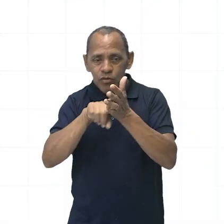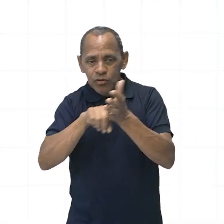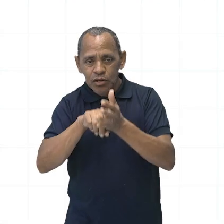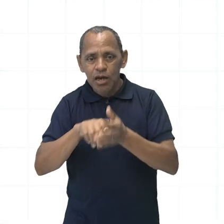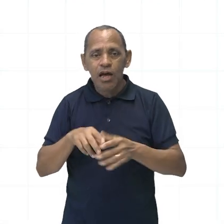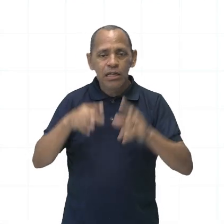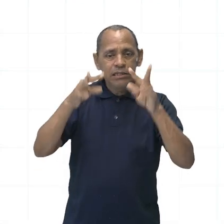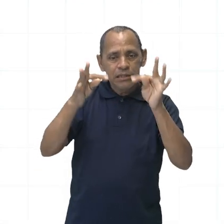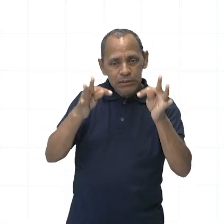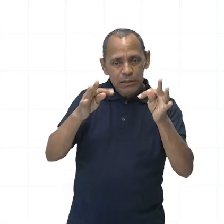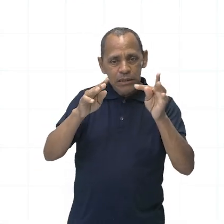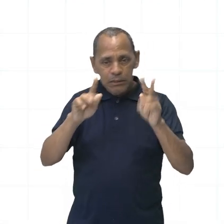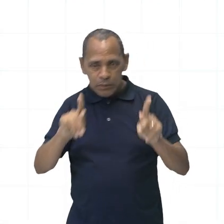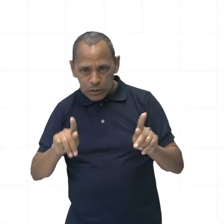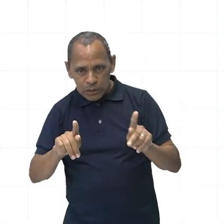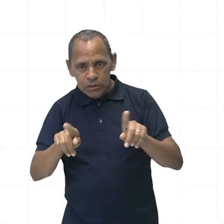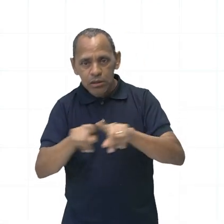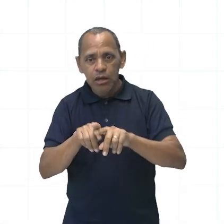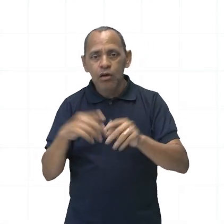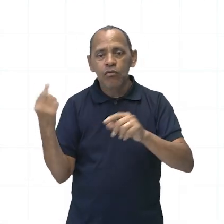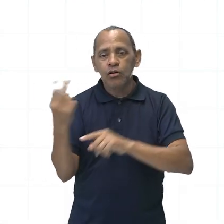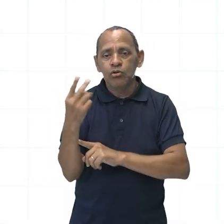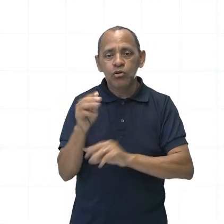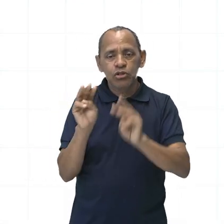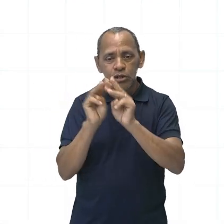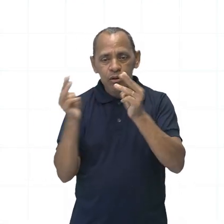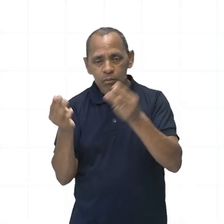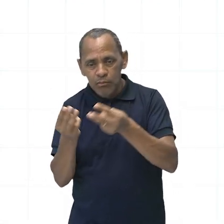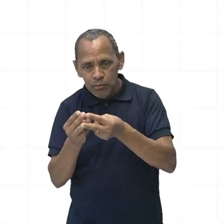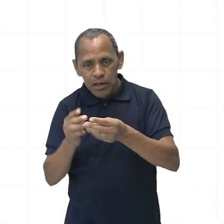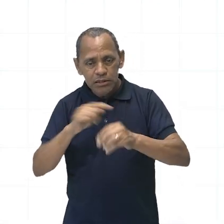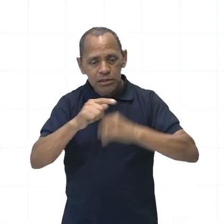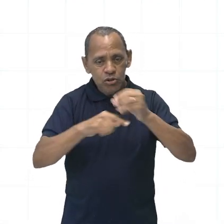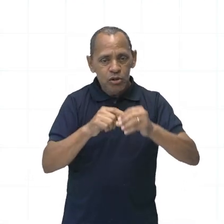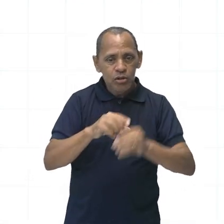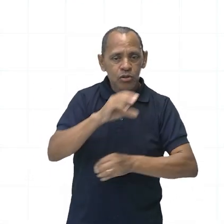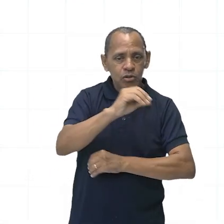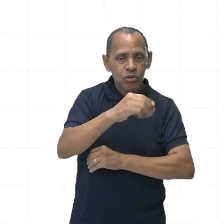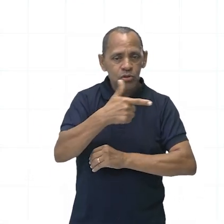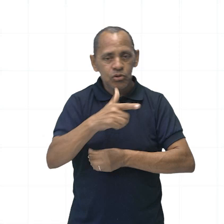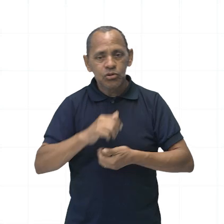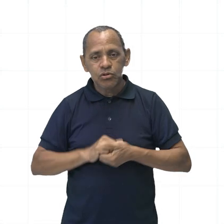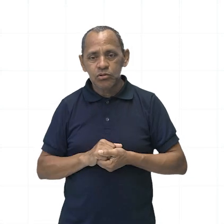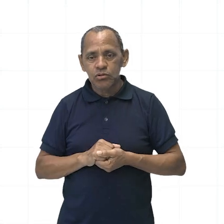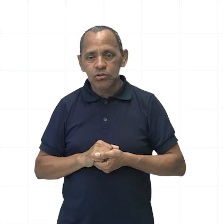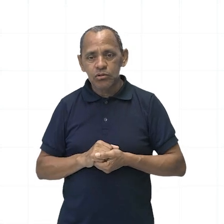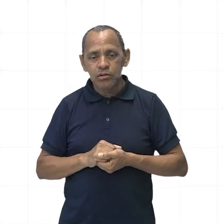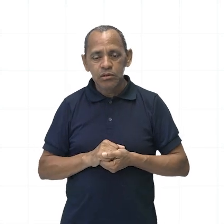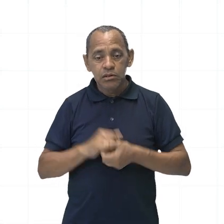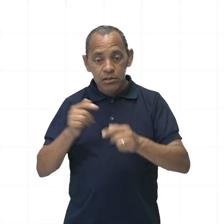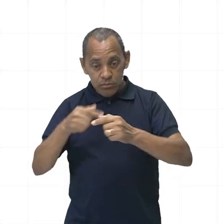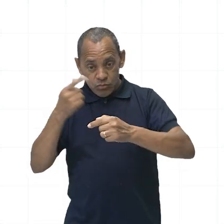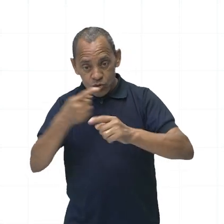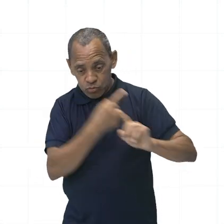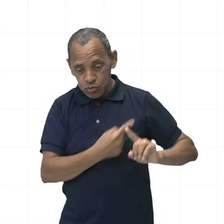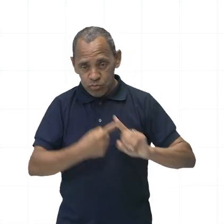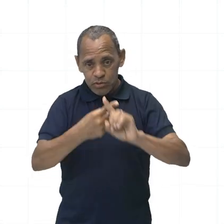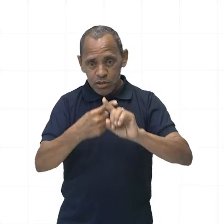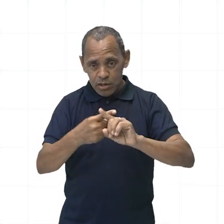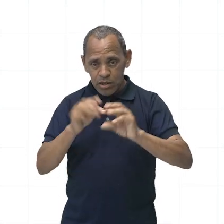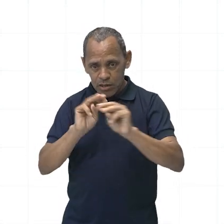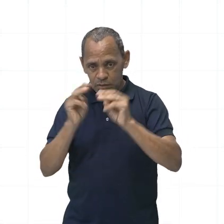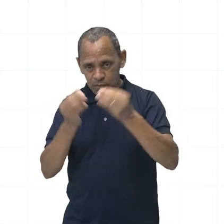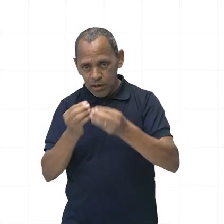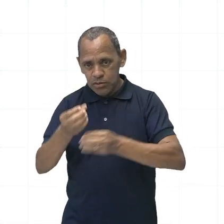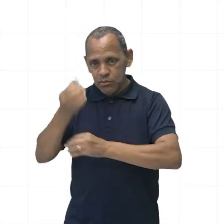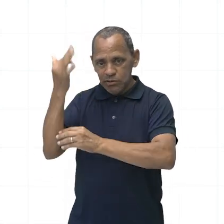na tabela periódica o valor da massa atômica do oxigênio. E a segunda etapa é multiplicar a massa